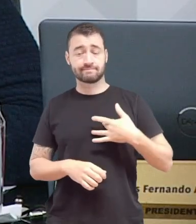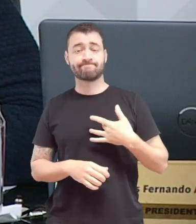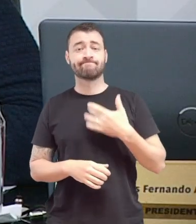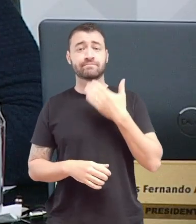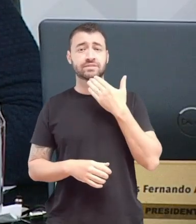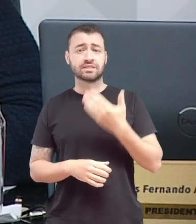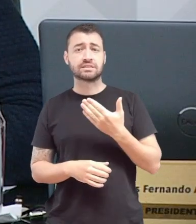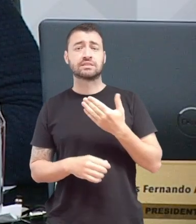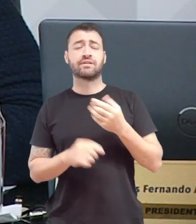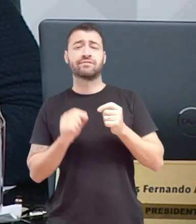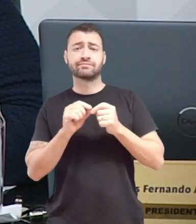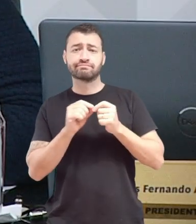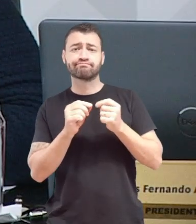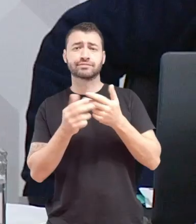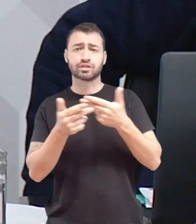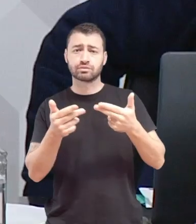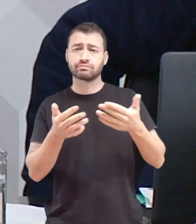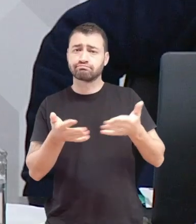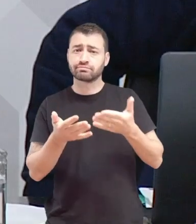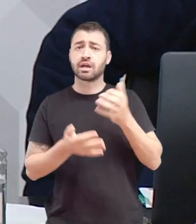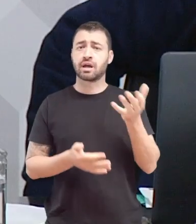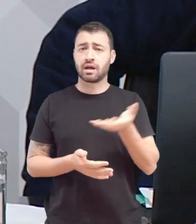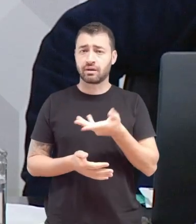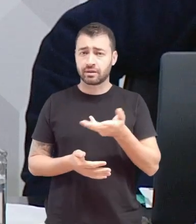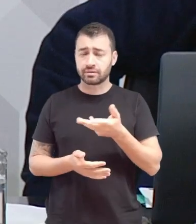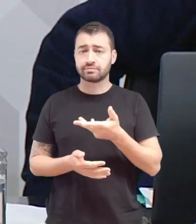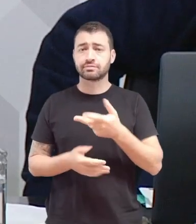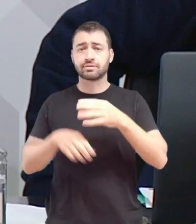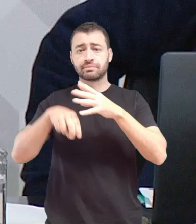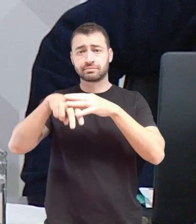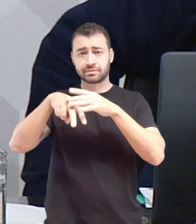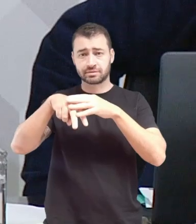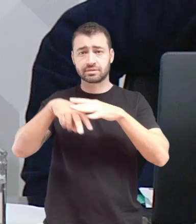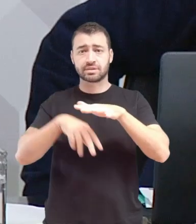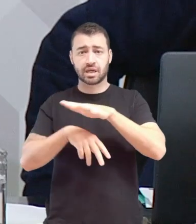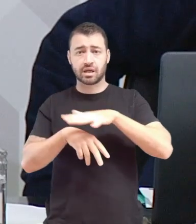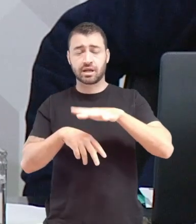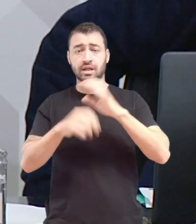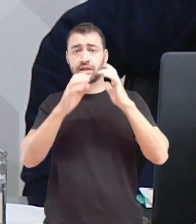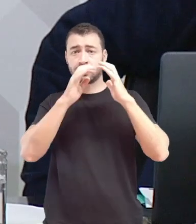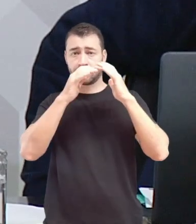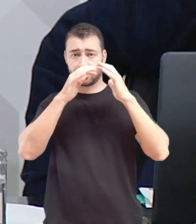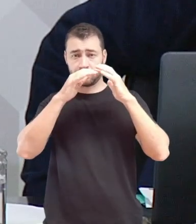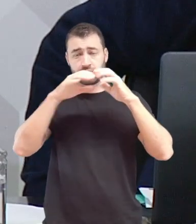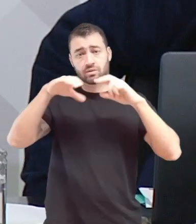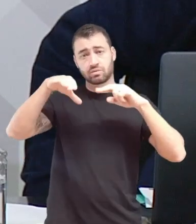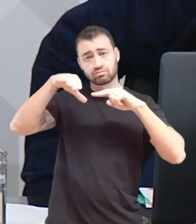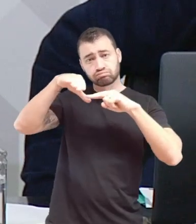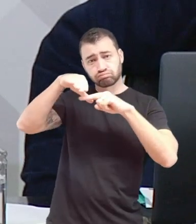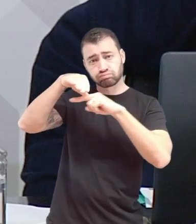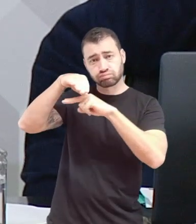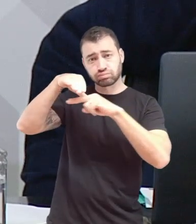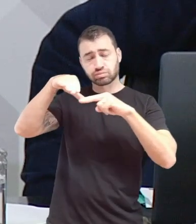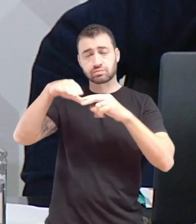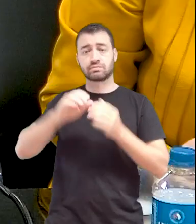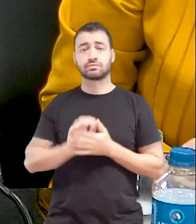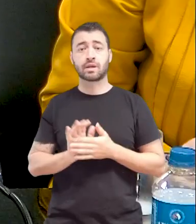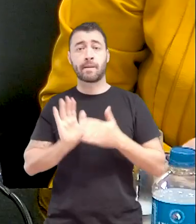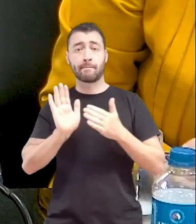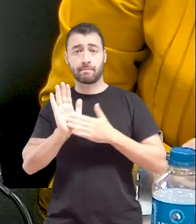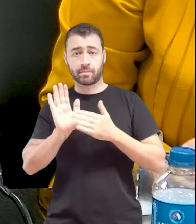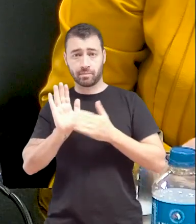que tome providências urgentes quanto à agilização no atendimento de pacientes na especialidade de neurorradiologia